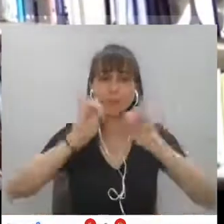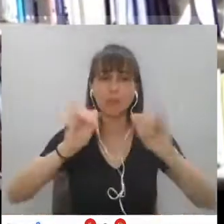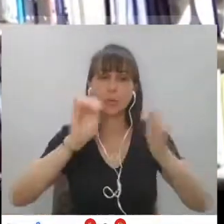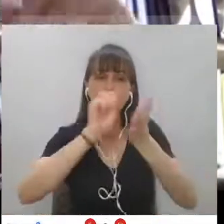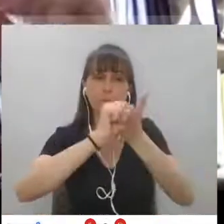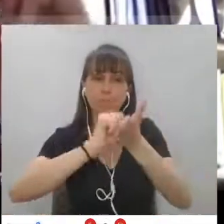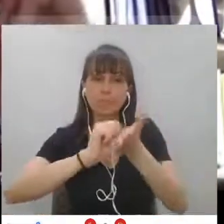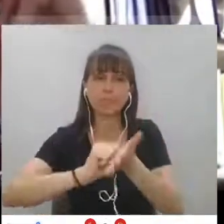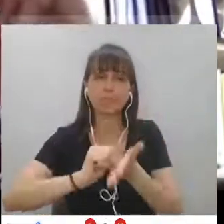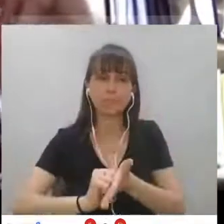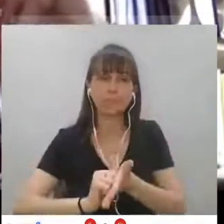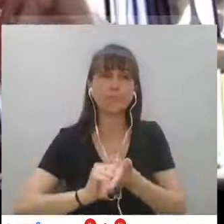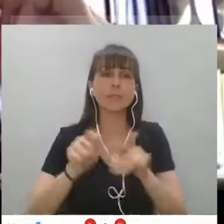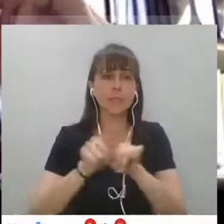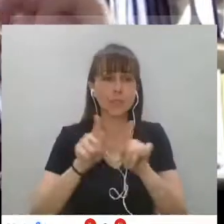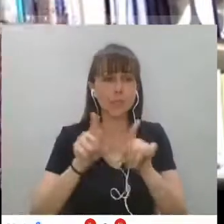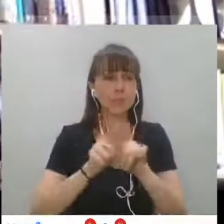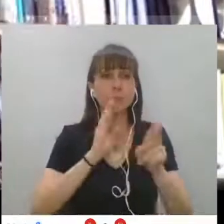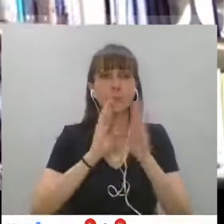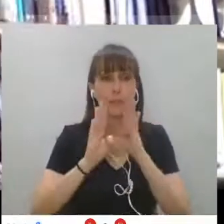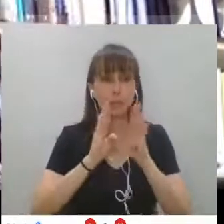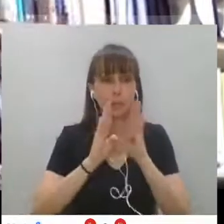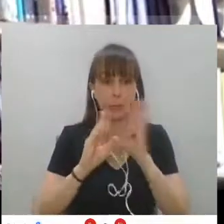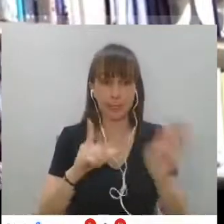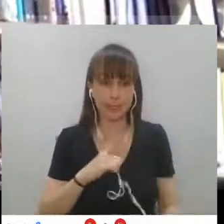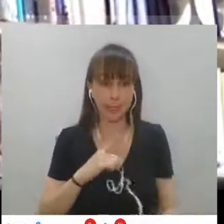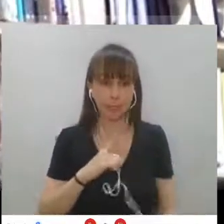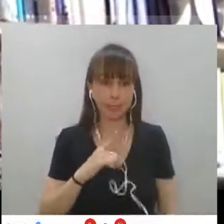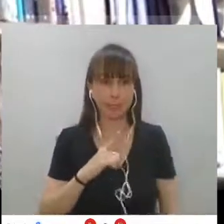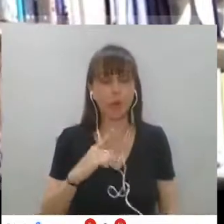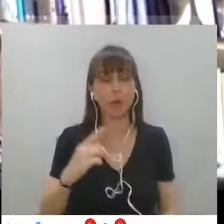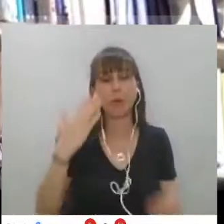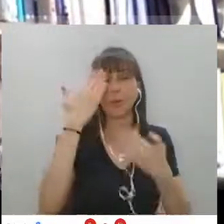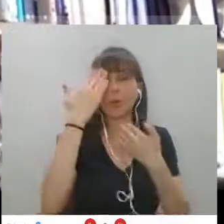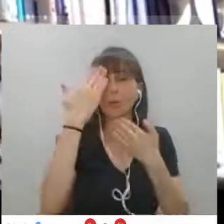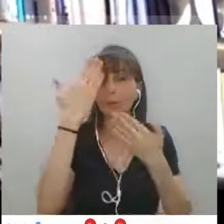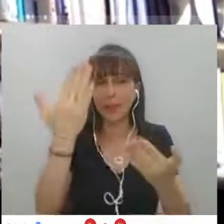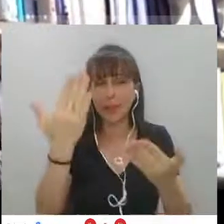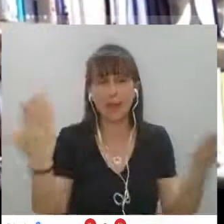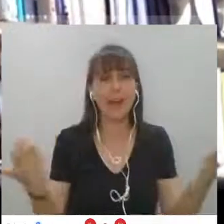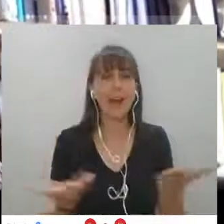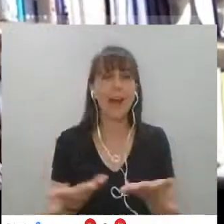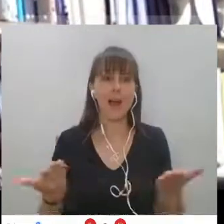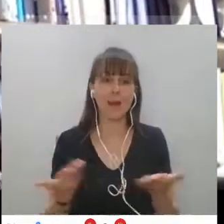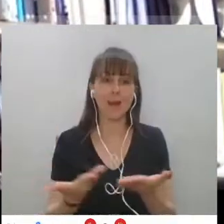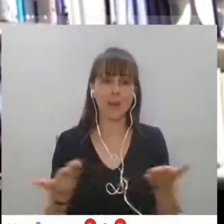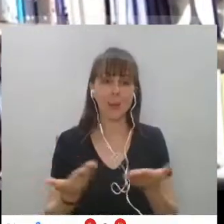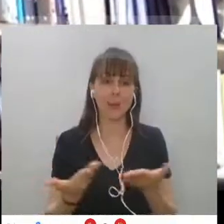inscrições também ali no Facebook. Muito obrigada, pessoal. Agora eu vou passar a